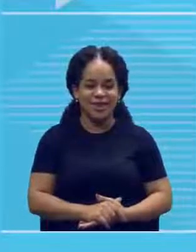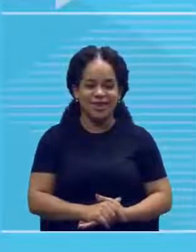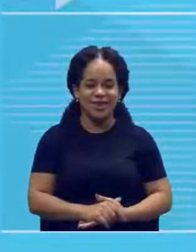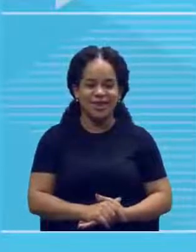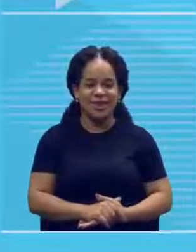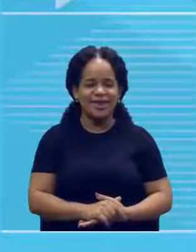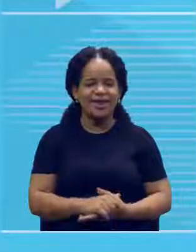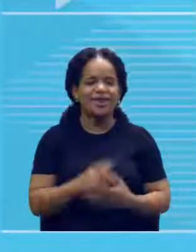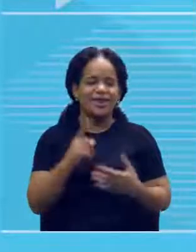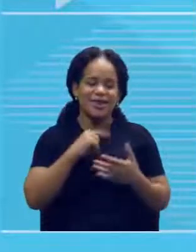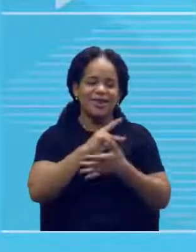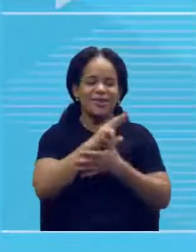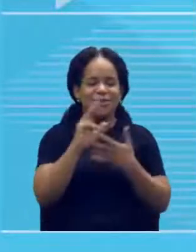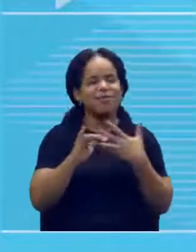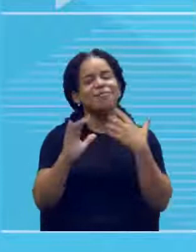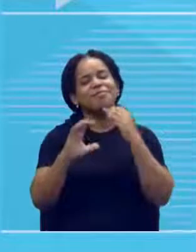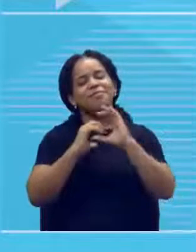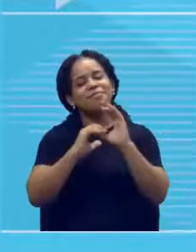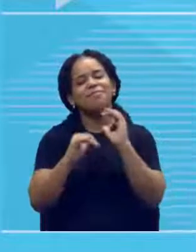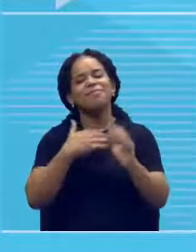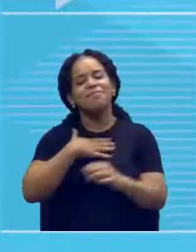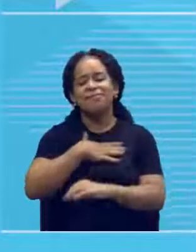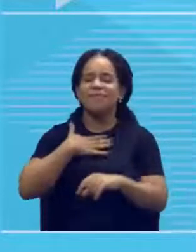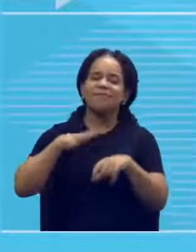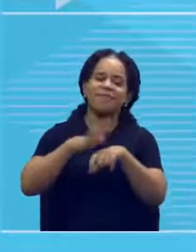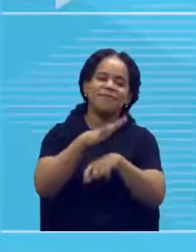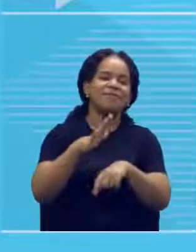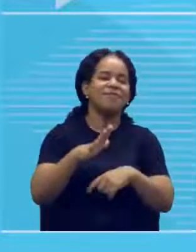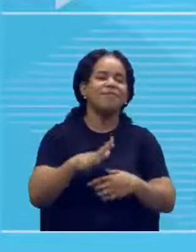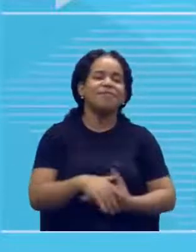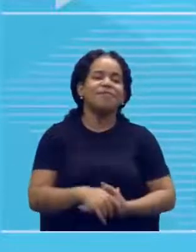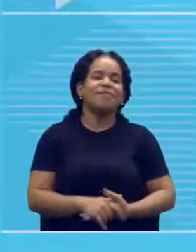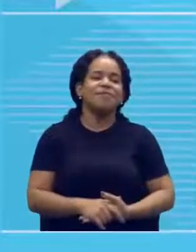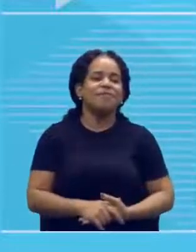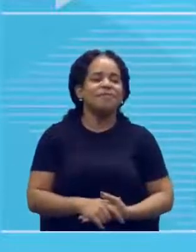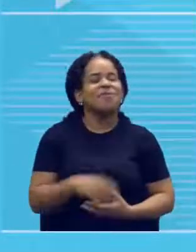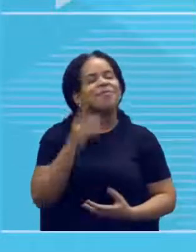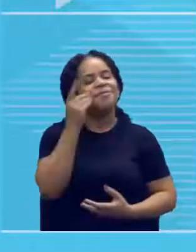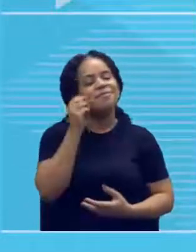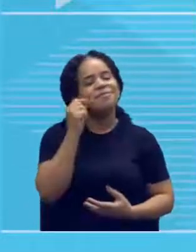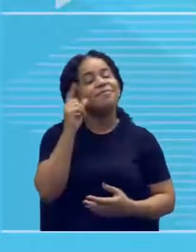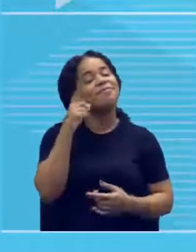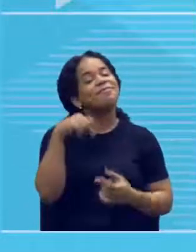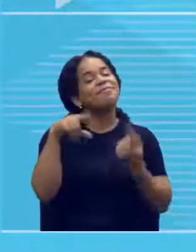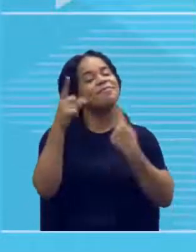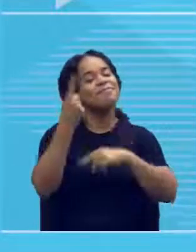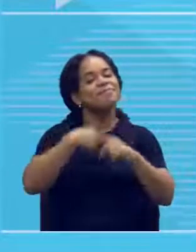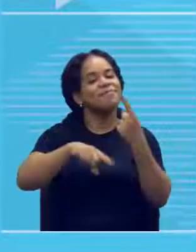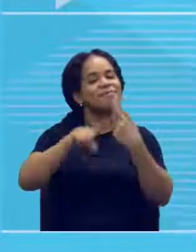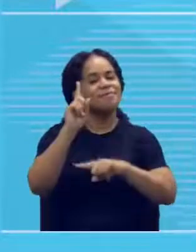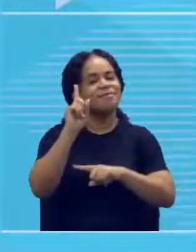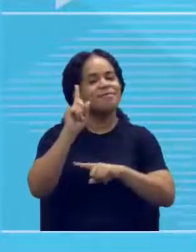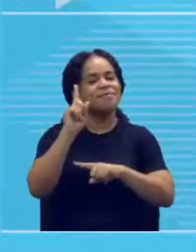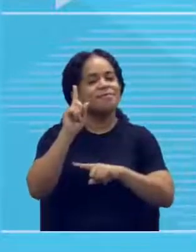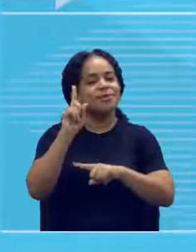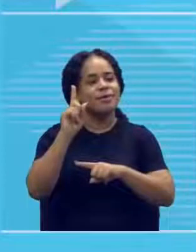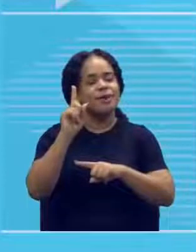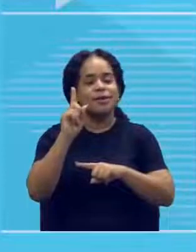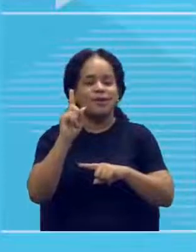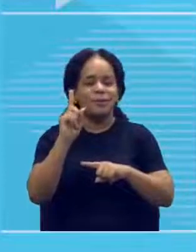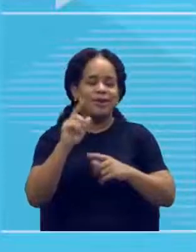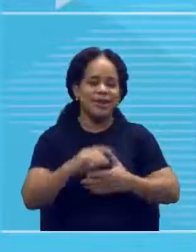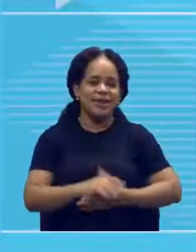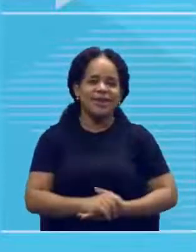Olha, é eclética. Meu Deus do céu, essa deusinha é um sucesso. E a tua diva, que é a tua cara?